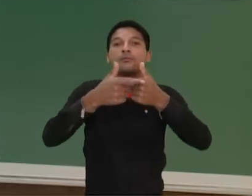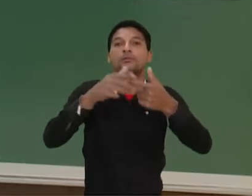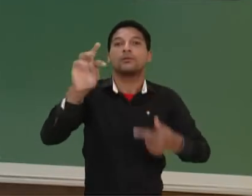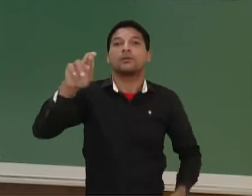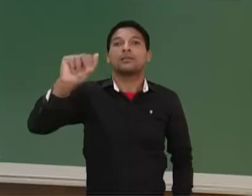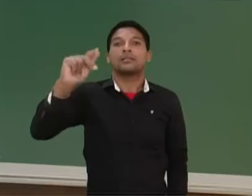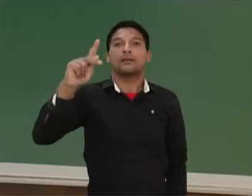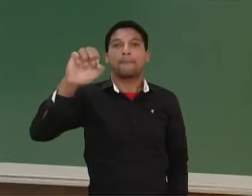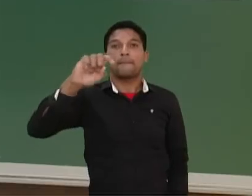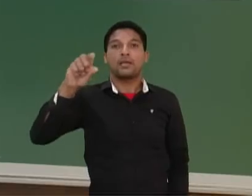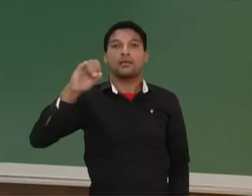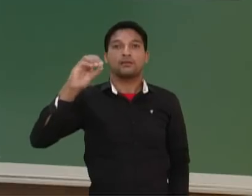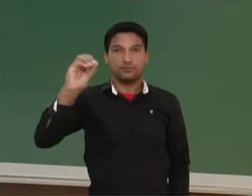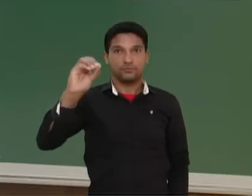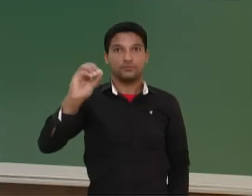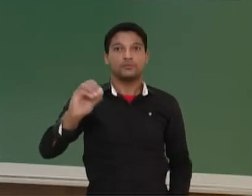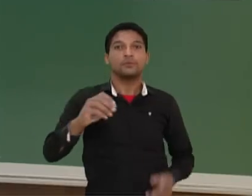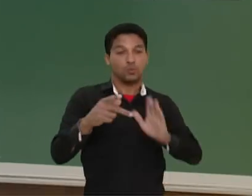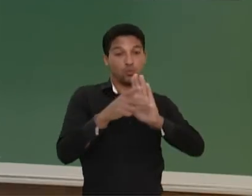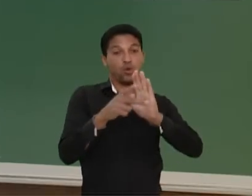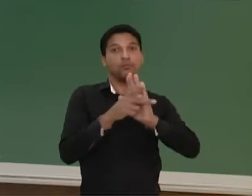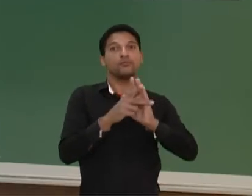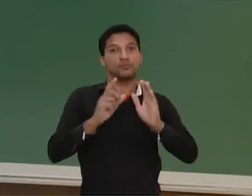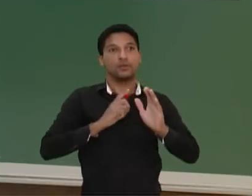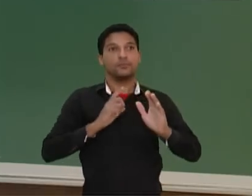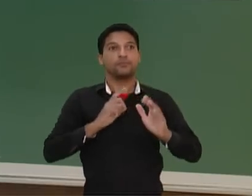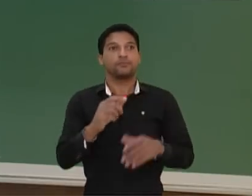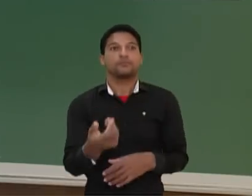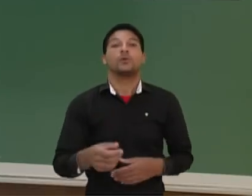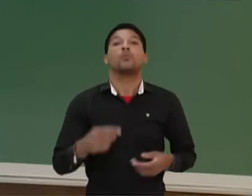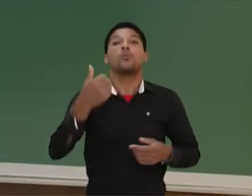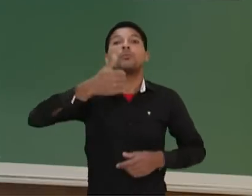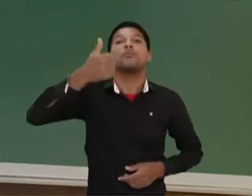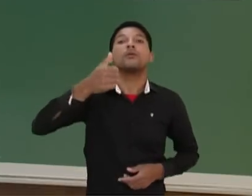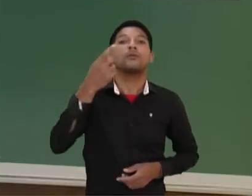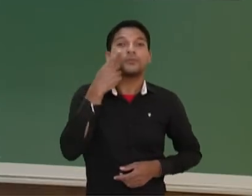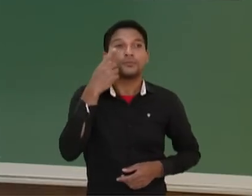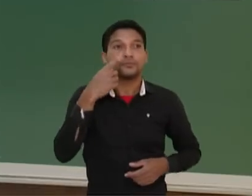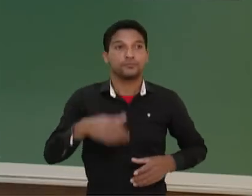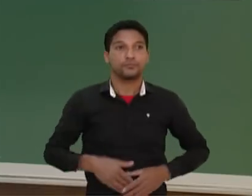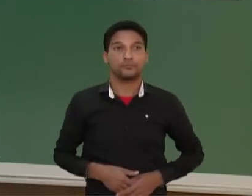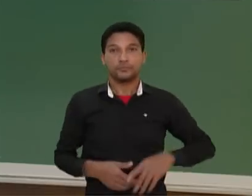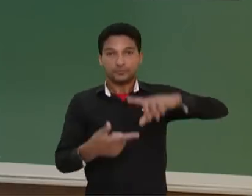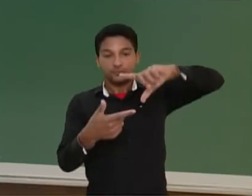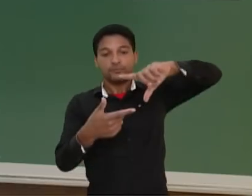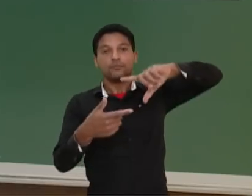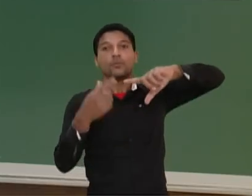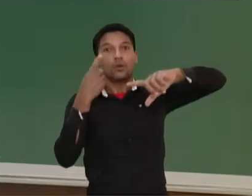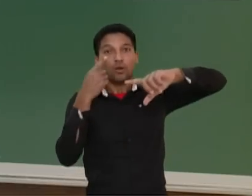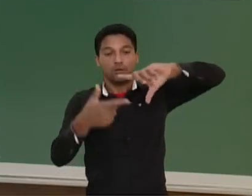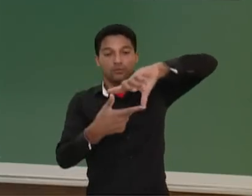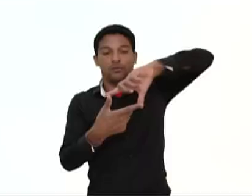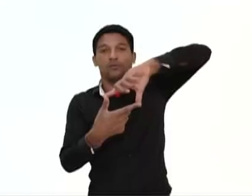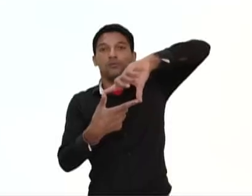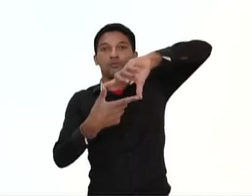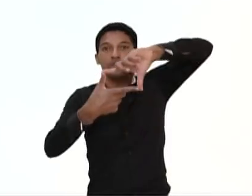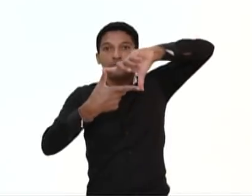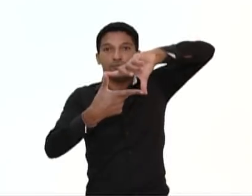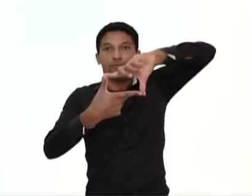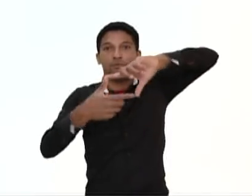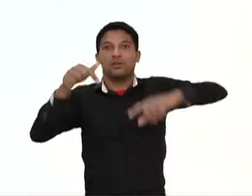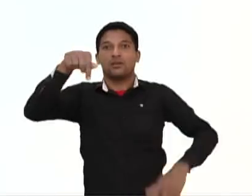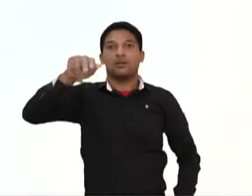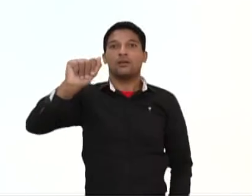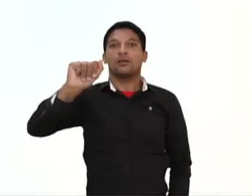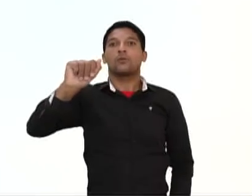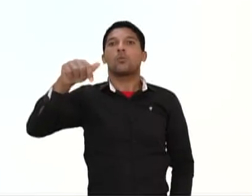Então dá uma olhadinha comigo. O primeiro paralelogramo é o paralelogramo qualquer ou propriamente dito, tá?